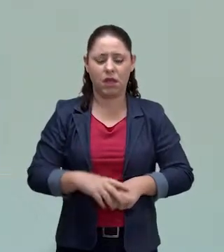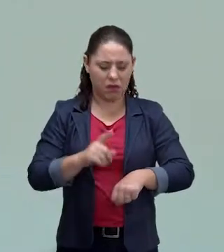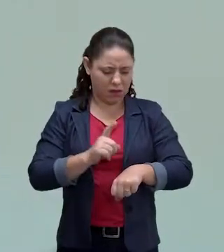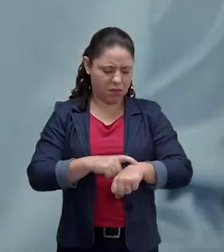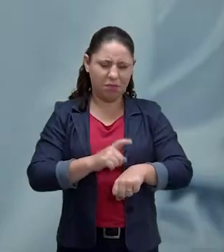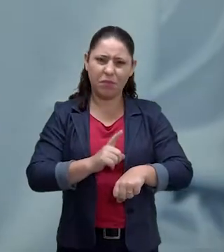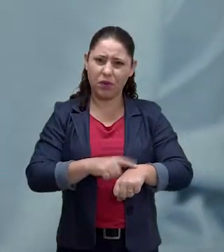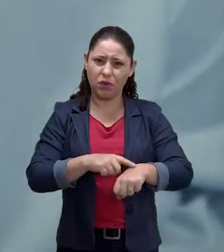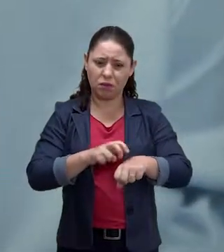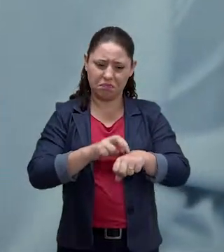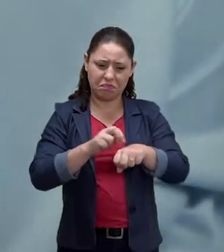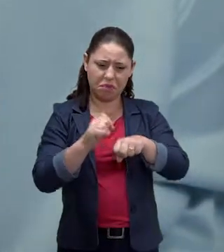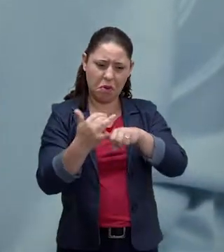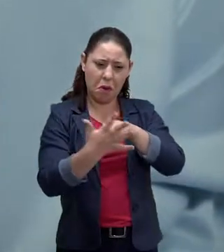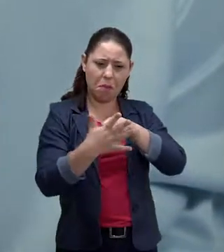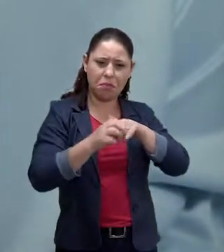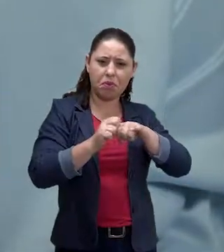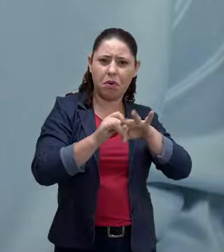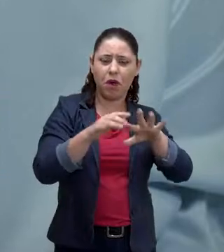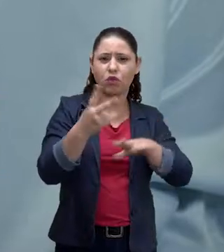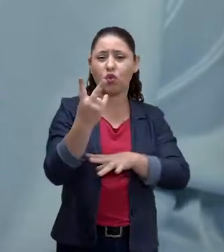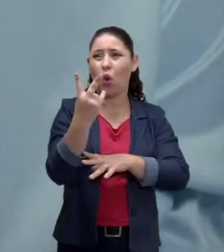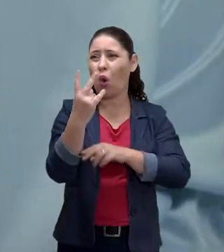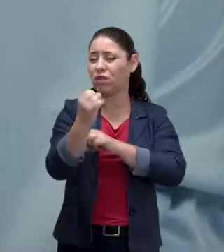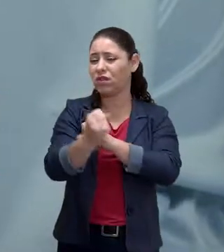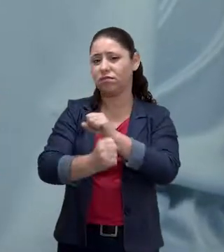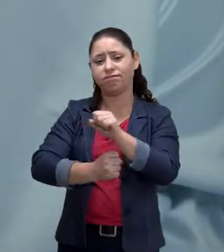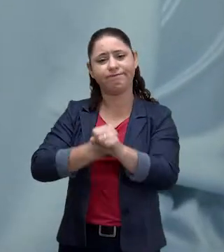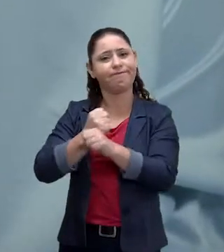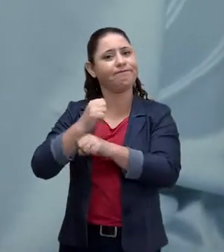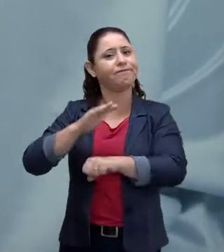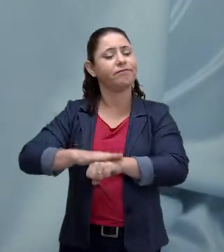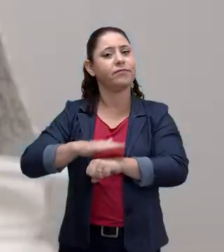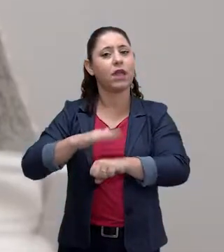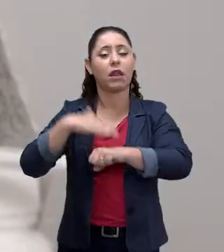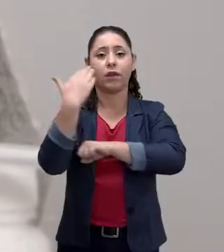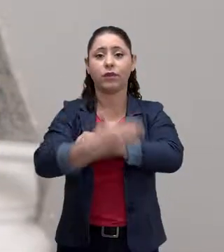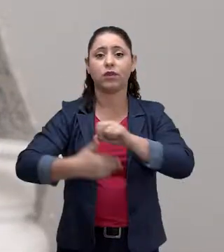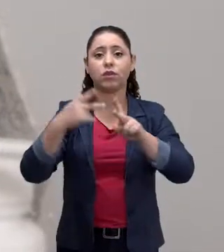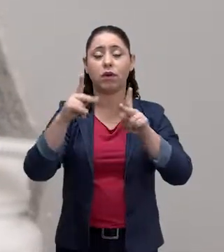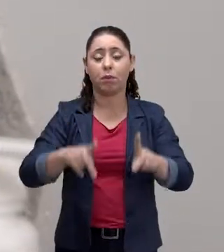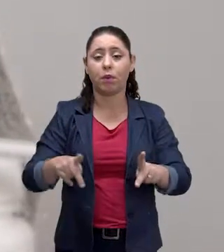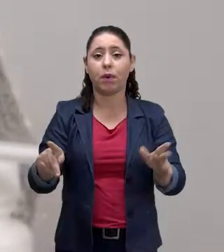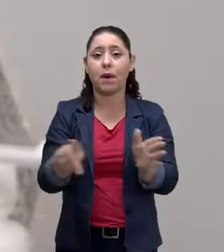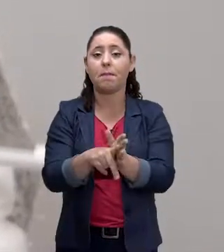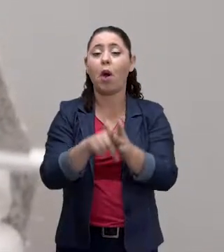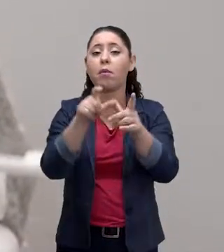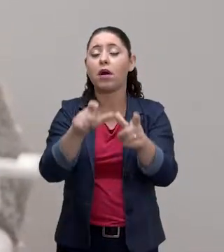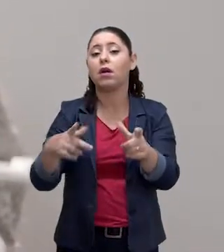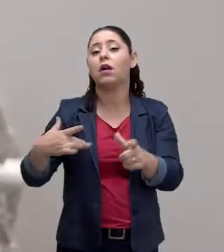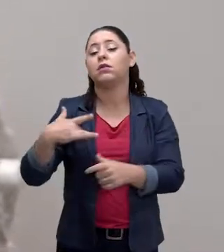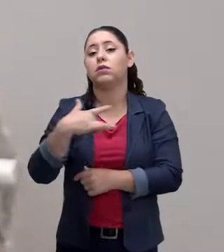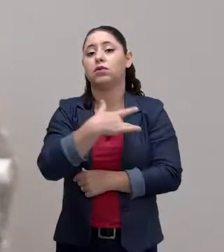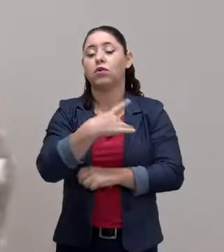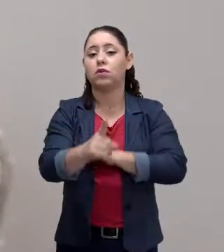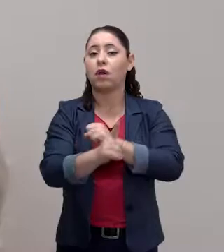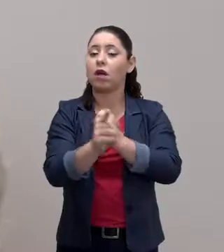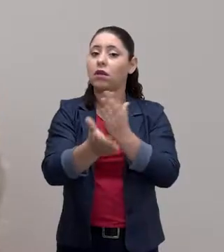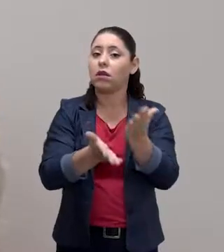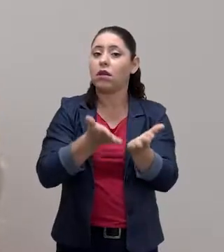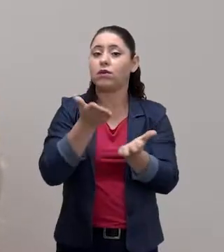Durante todo esse período de pandemia, esses mais de 2 anos, a Defensoria Pública, principalmente na área da saúde, tem